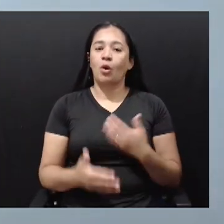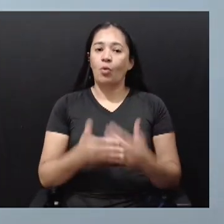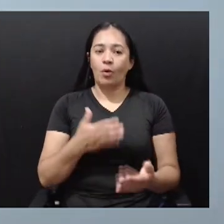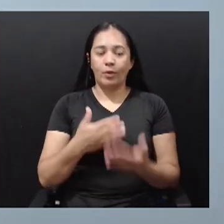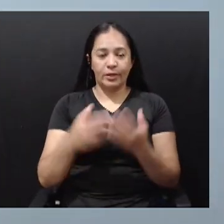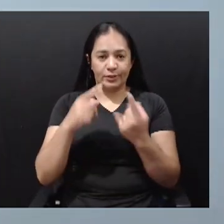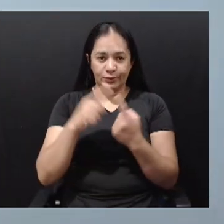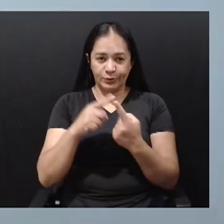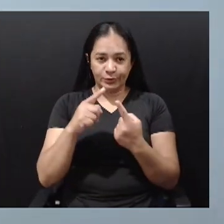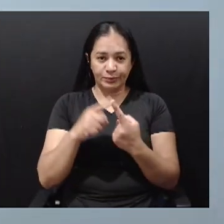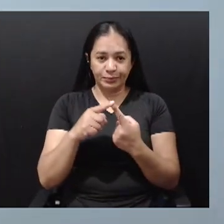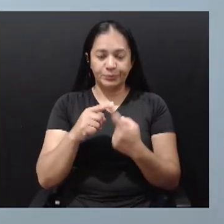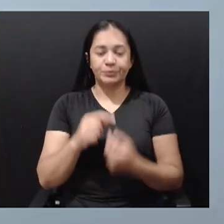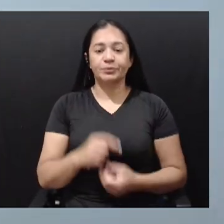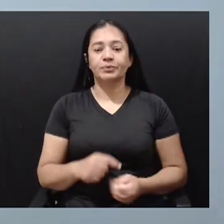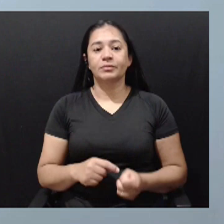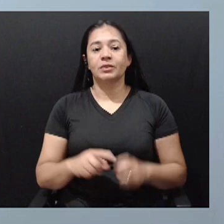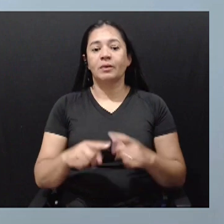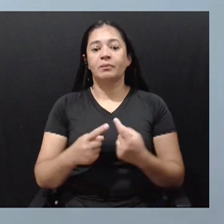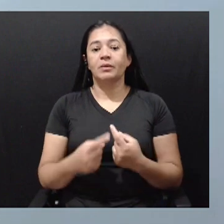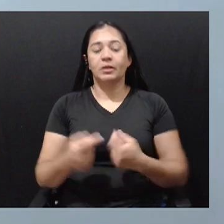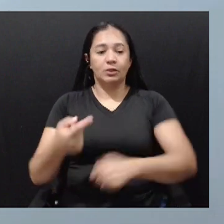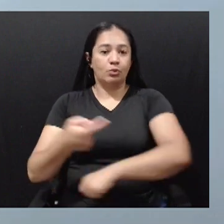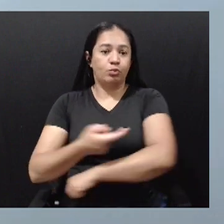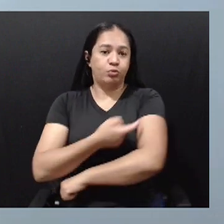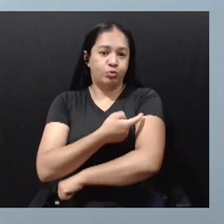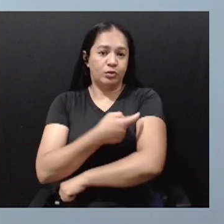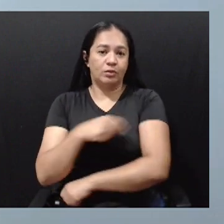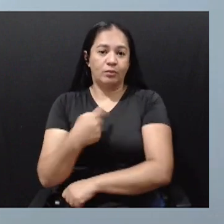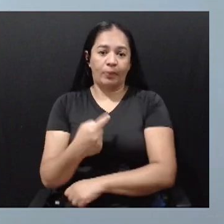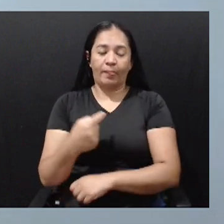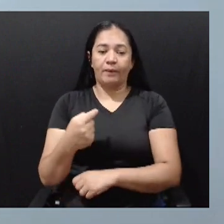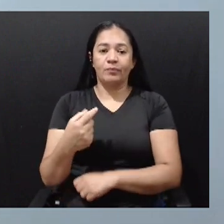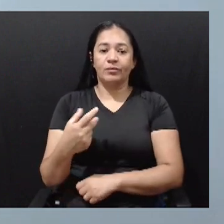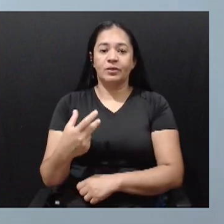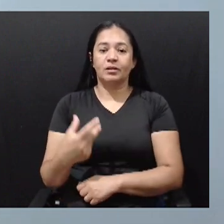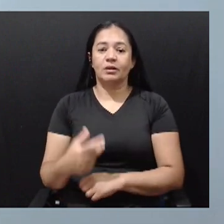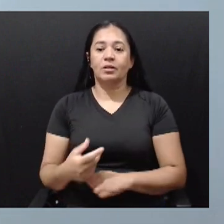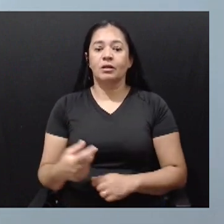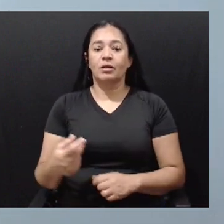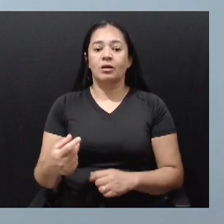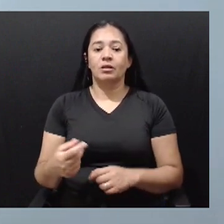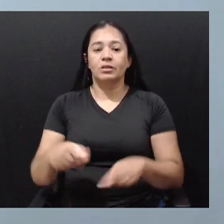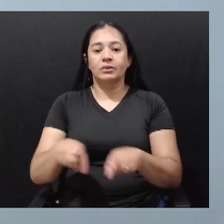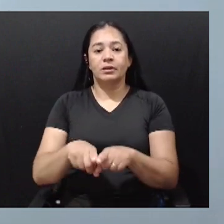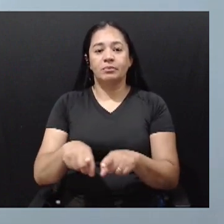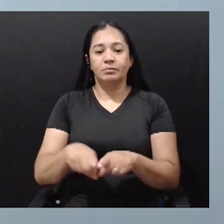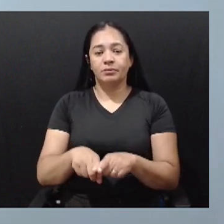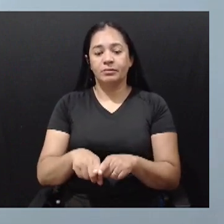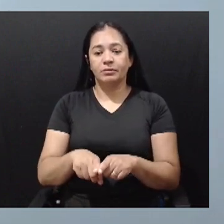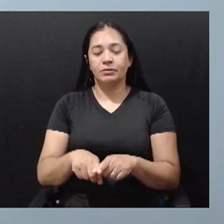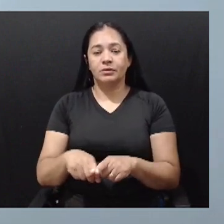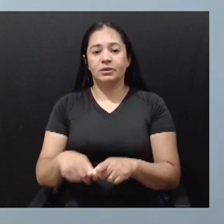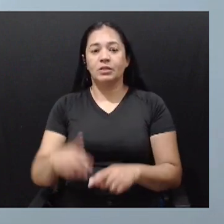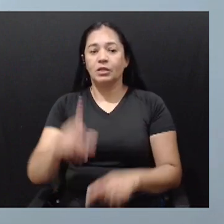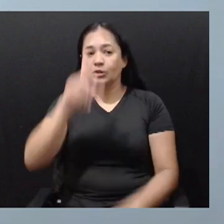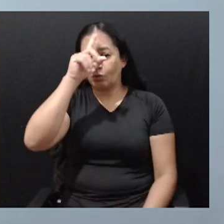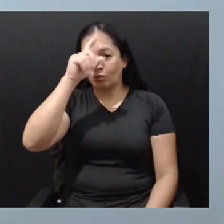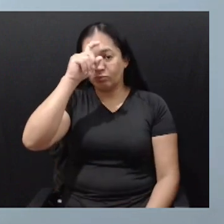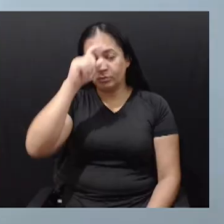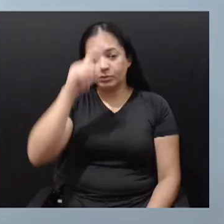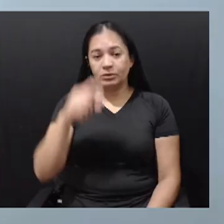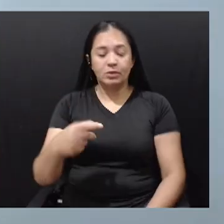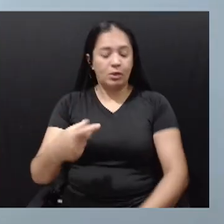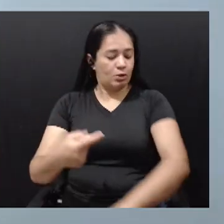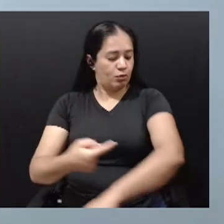No implante subcutâneo, a gente dá uma anestesia local, procedimento ambulatorial ou de hospital dia e implanta